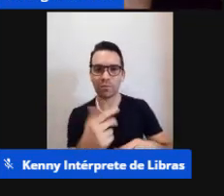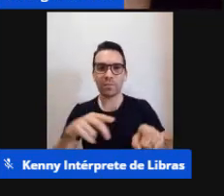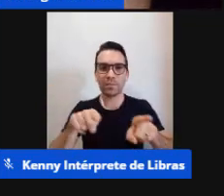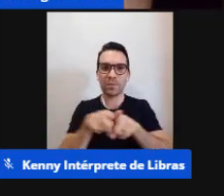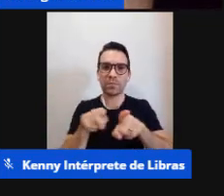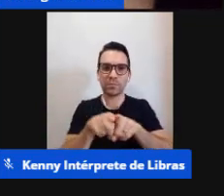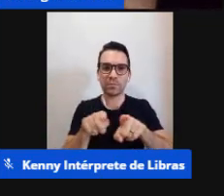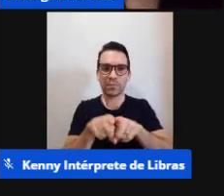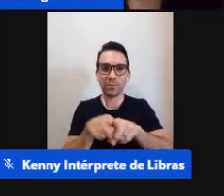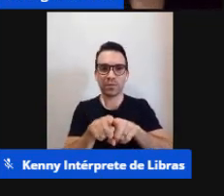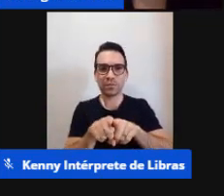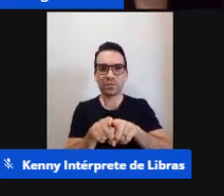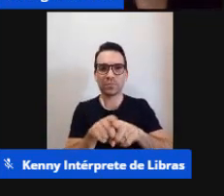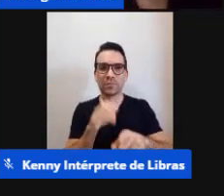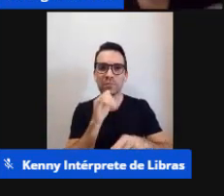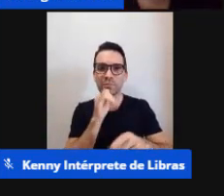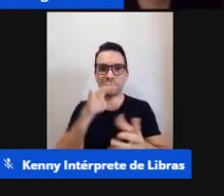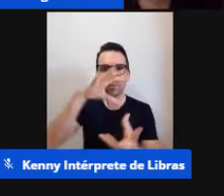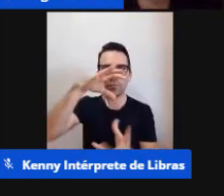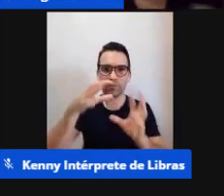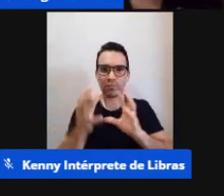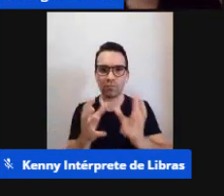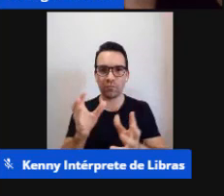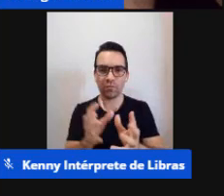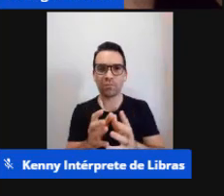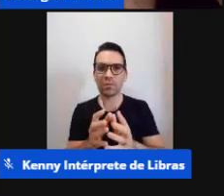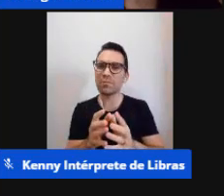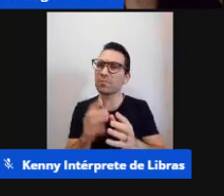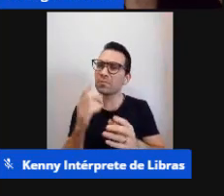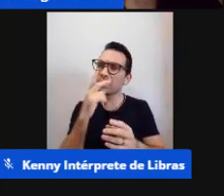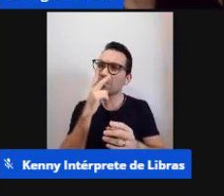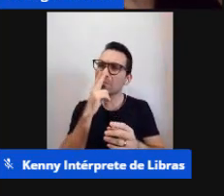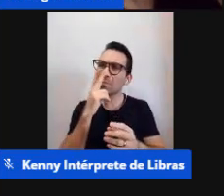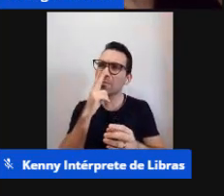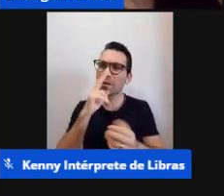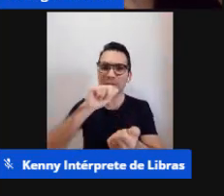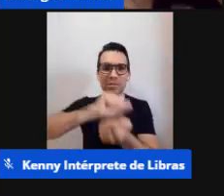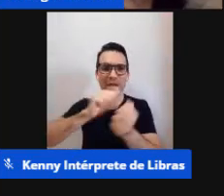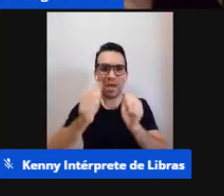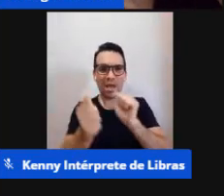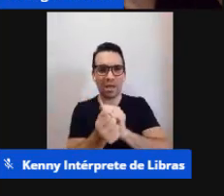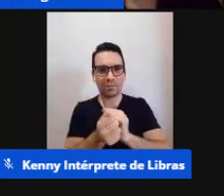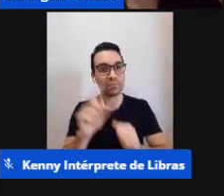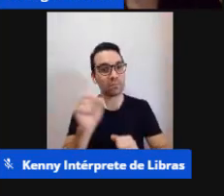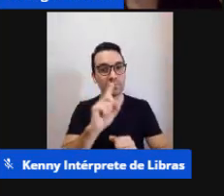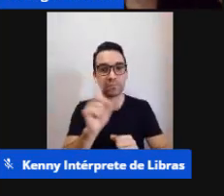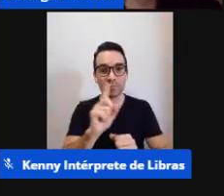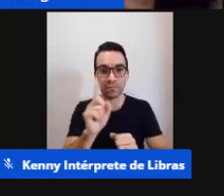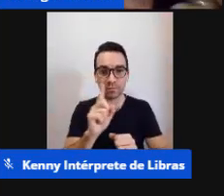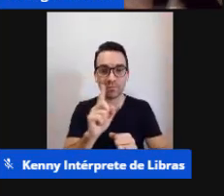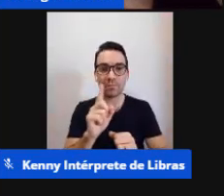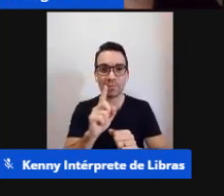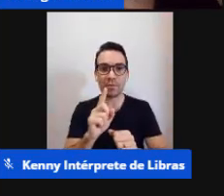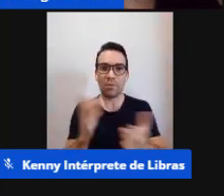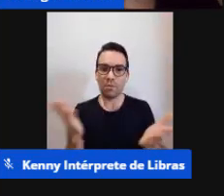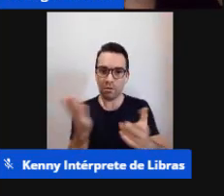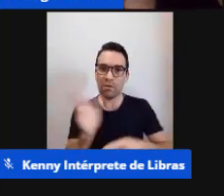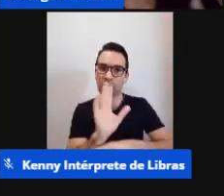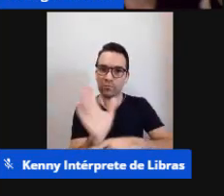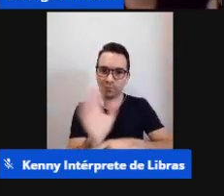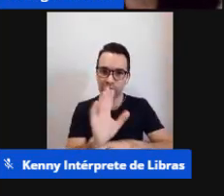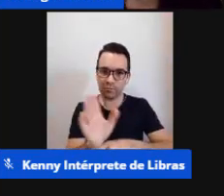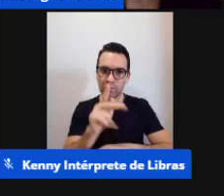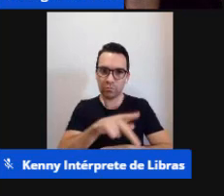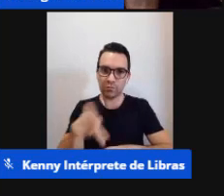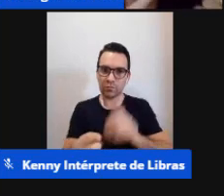esse campo de experiência, mas esse não é o campo da arte, eu vou trabalhar isso? Não. Né? Nós vamos ver no vídeo que o professor traz isso.